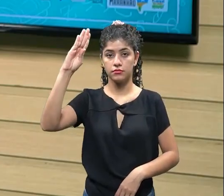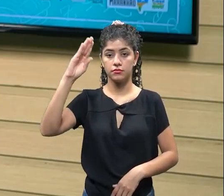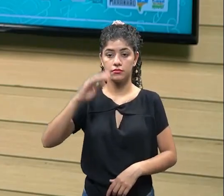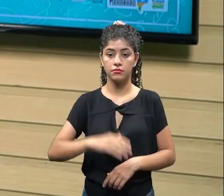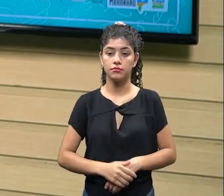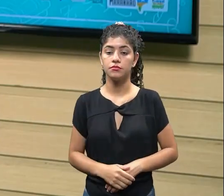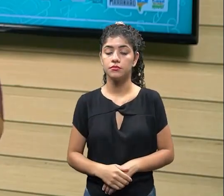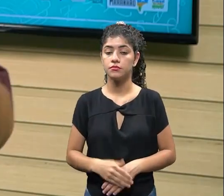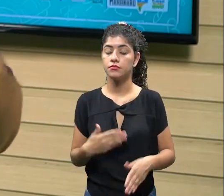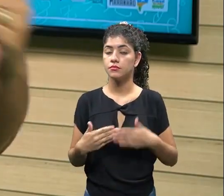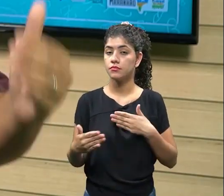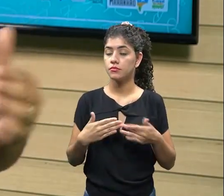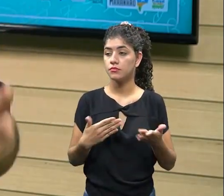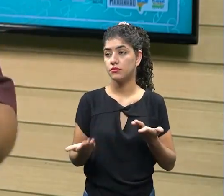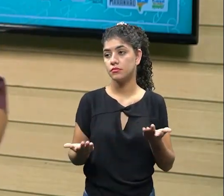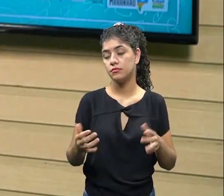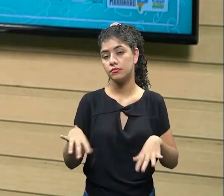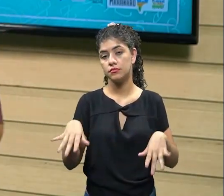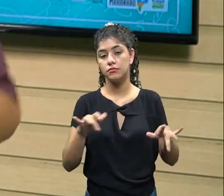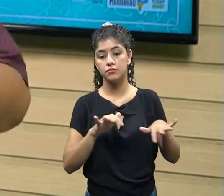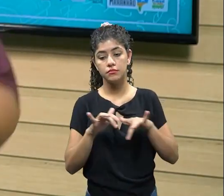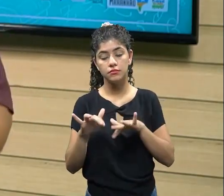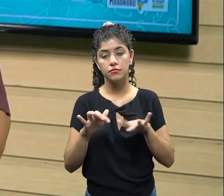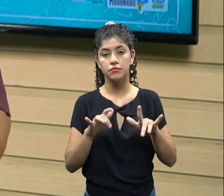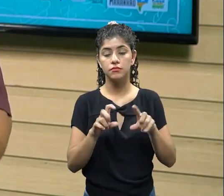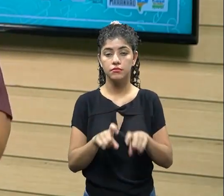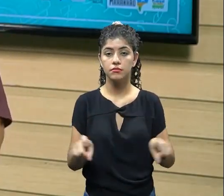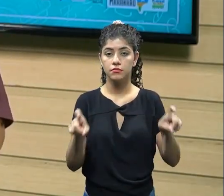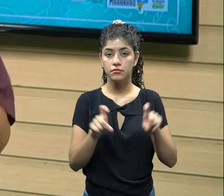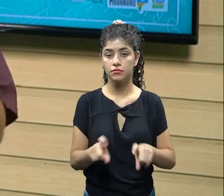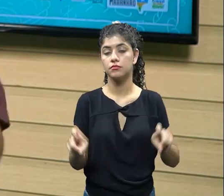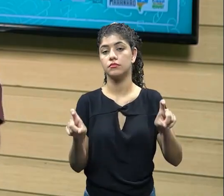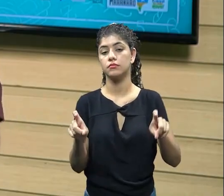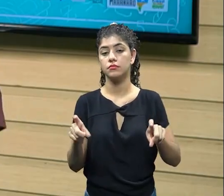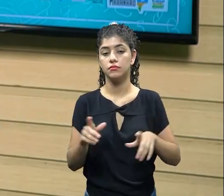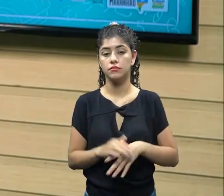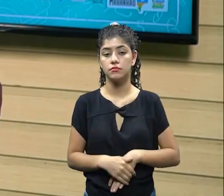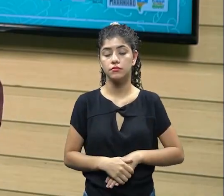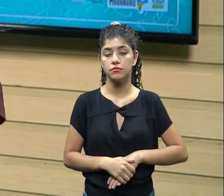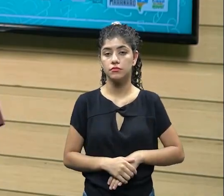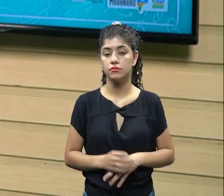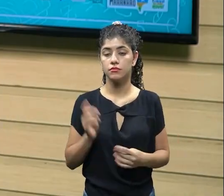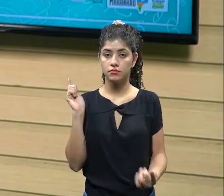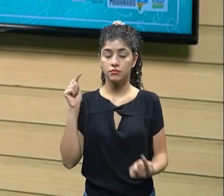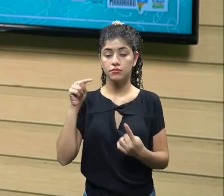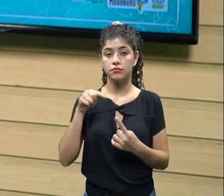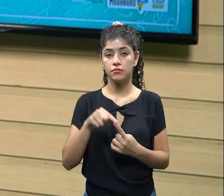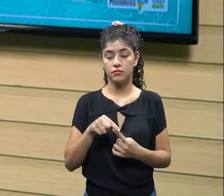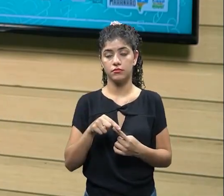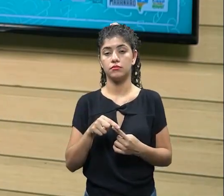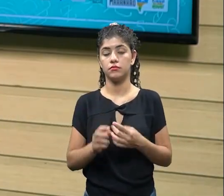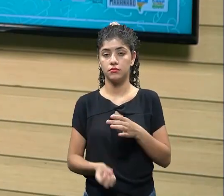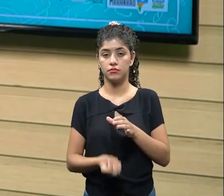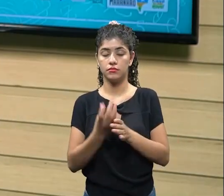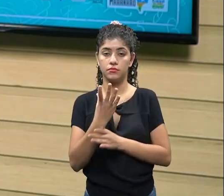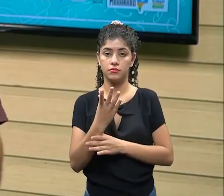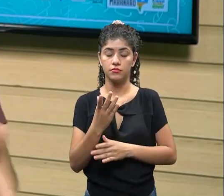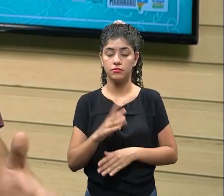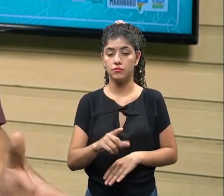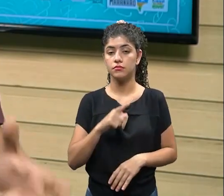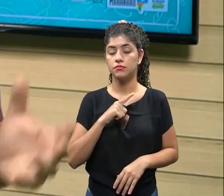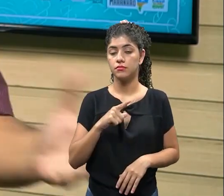por exemplo, da área de tecnologia, por exemplo, então a missão, ou seja, a razão de existir da organização